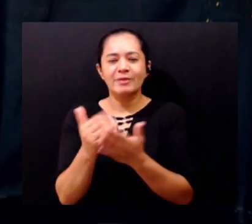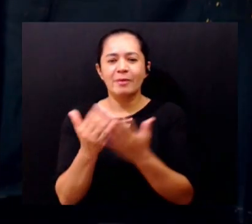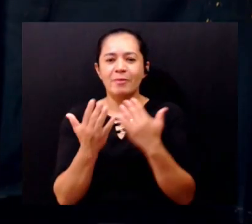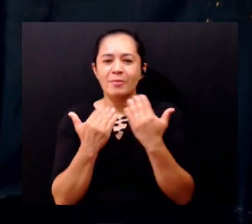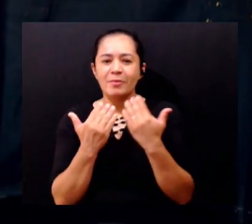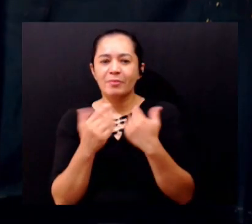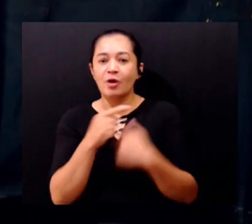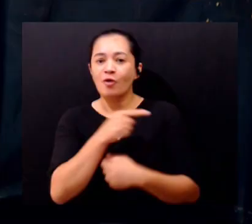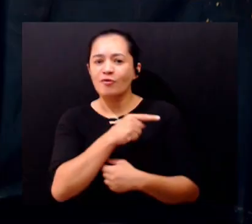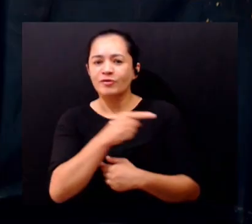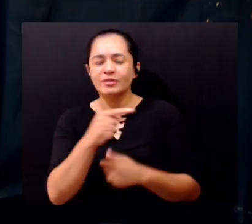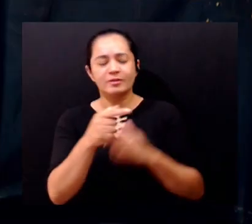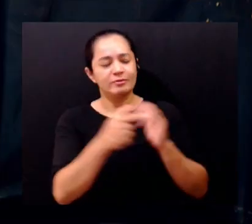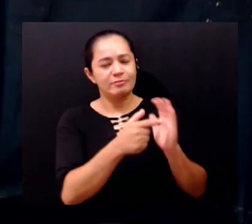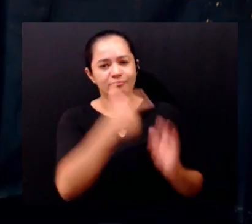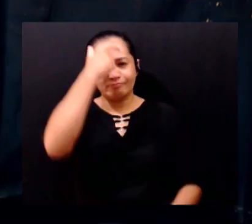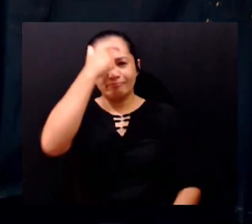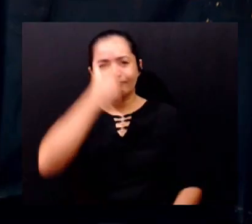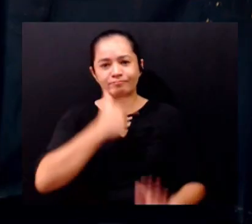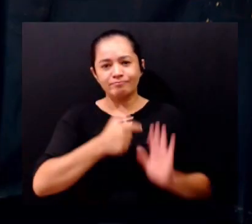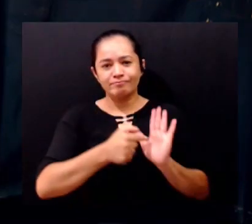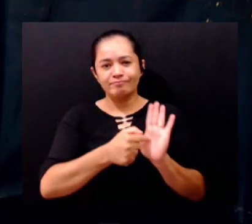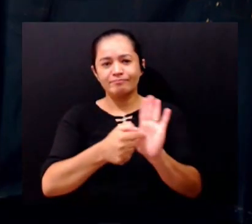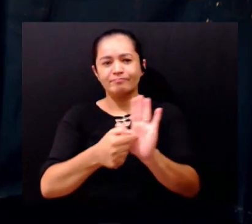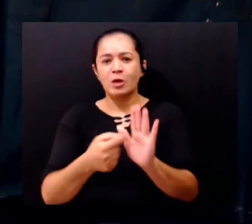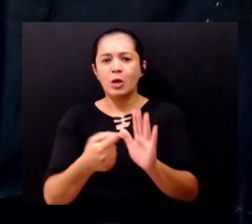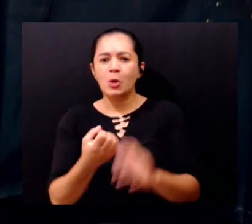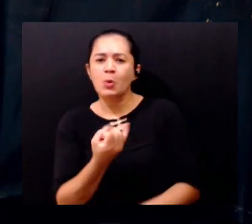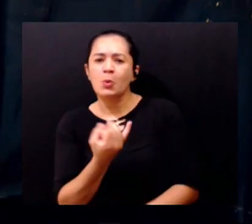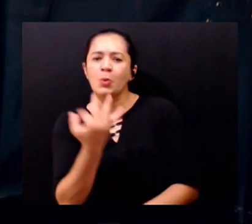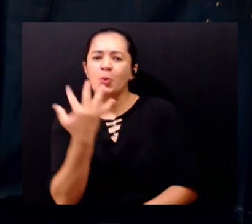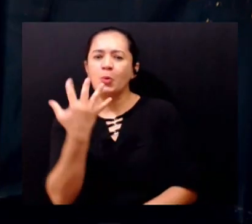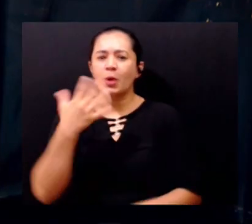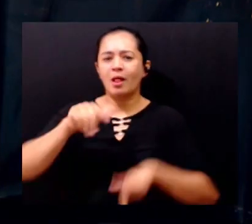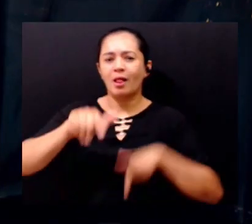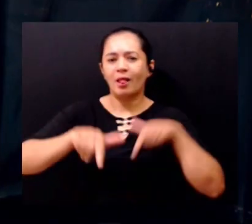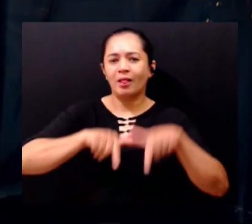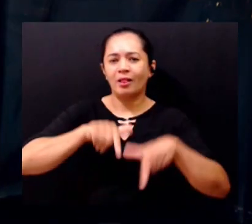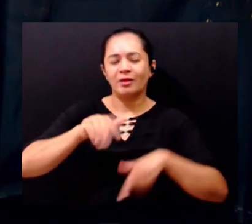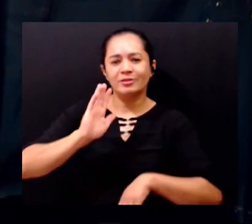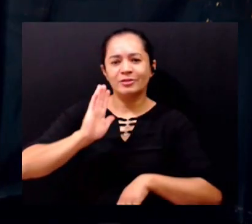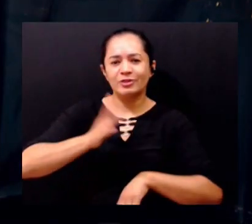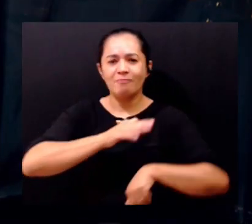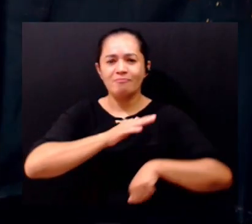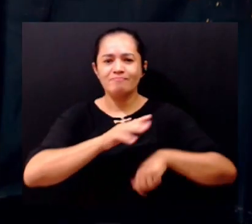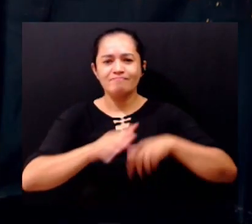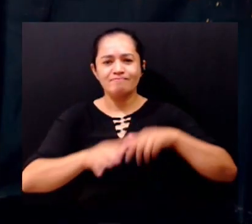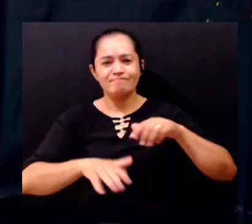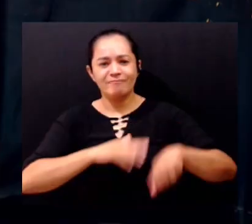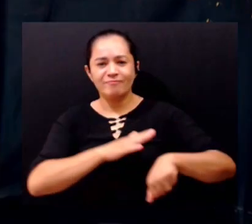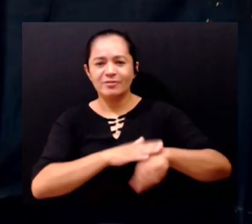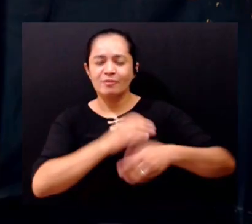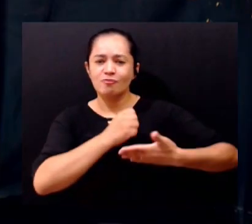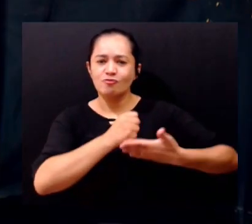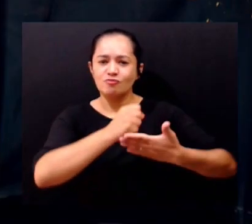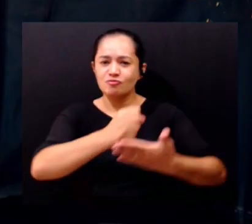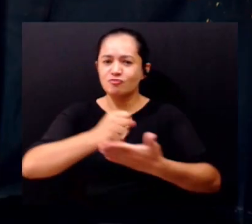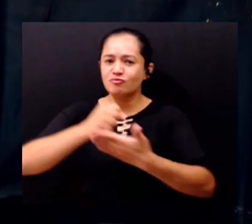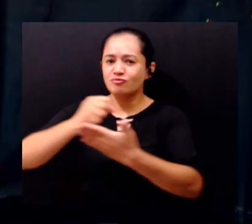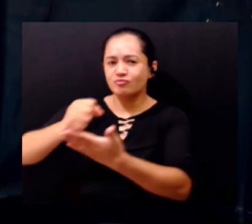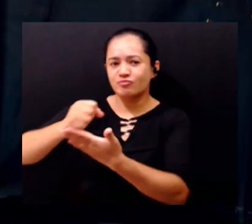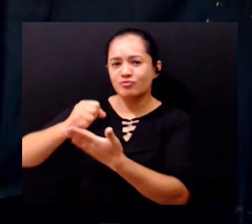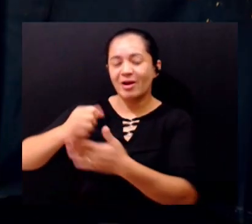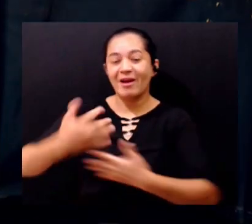apresentassem, né? Quanto trabalho que vocês já executaram e levaram para as pessoas alegria